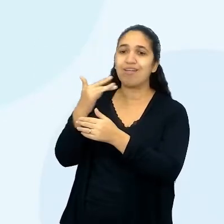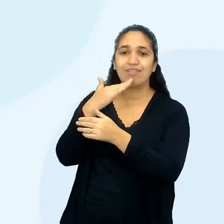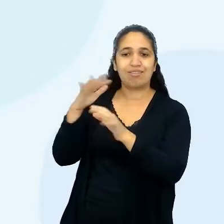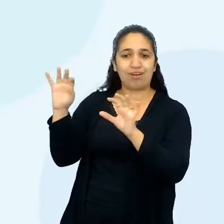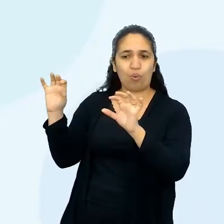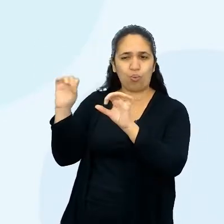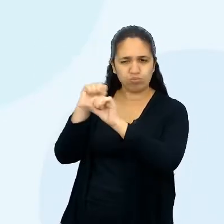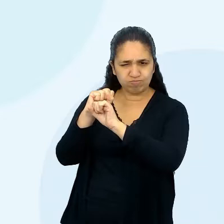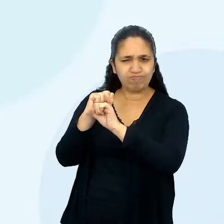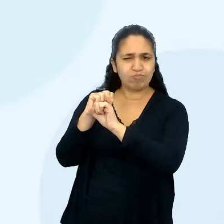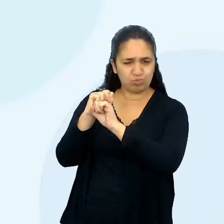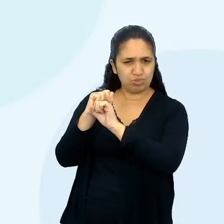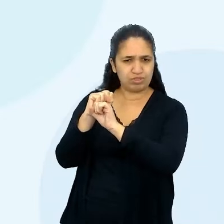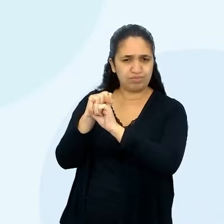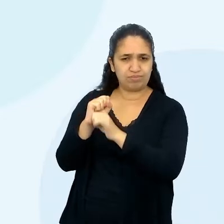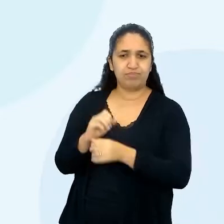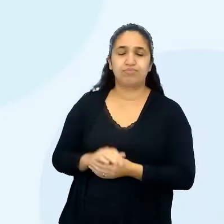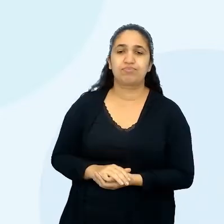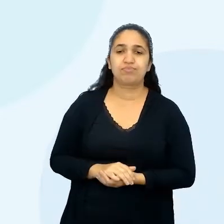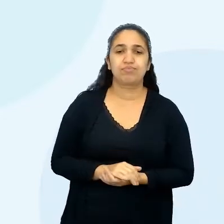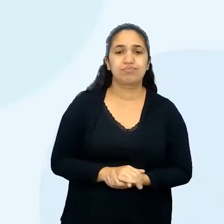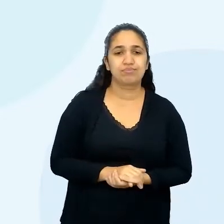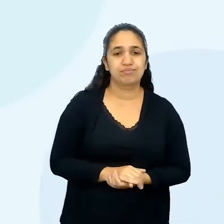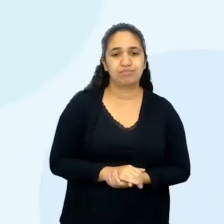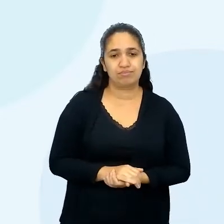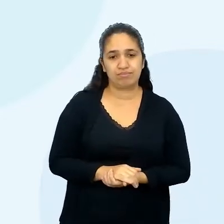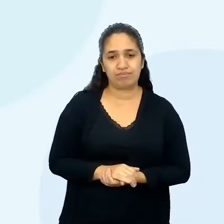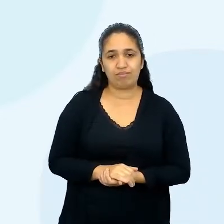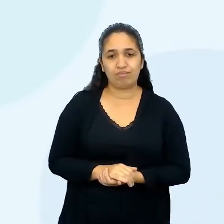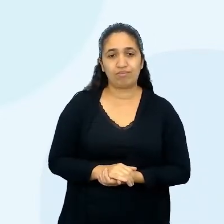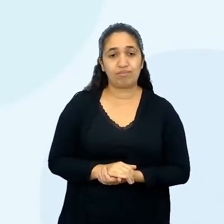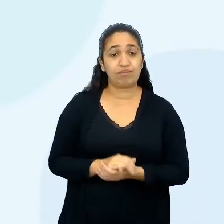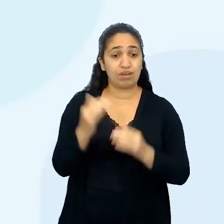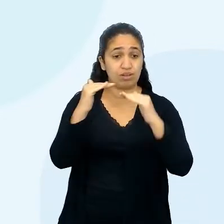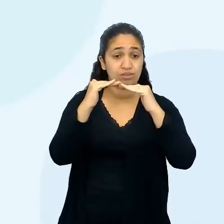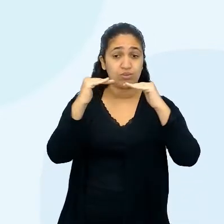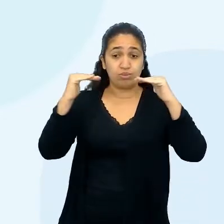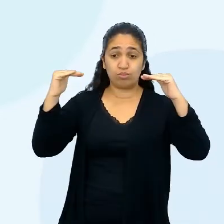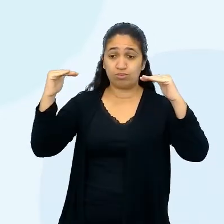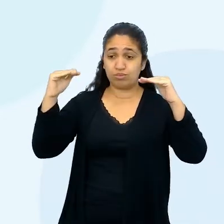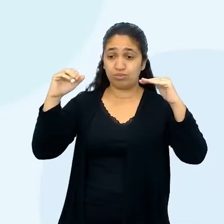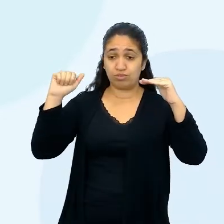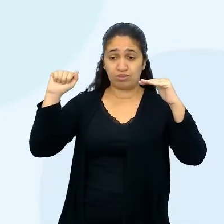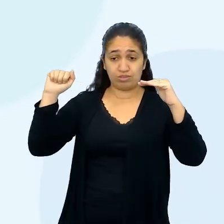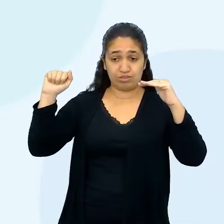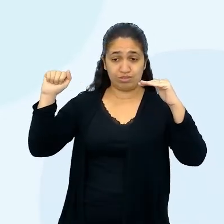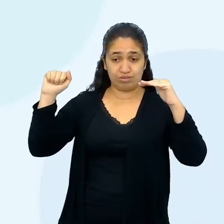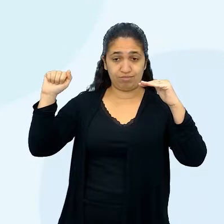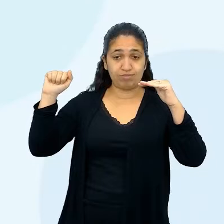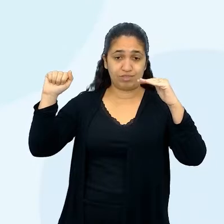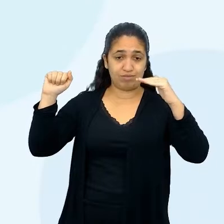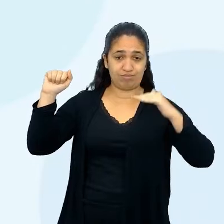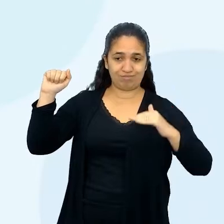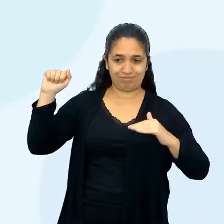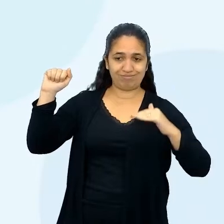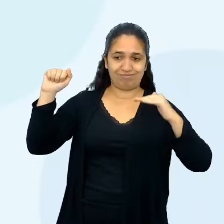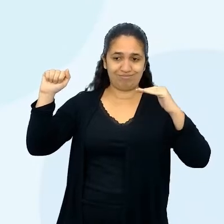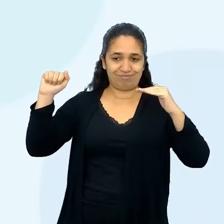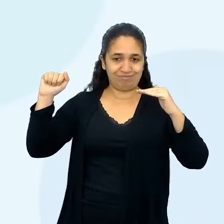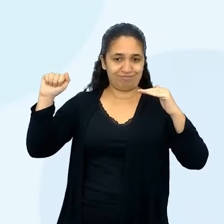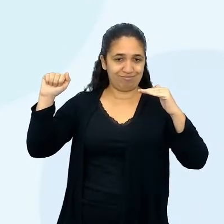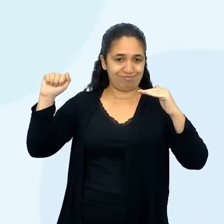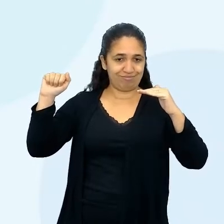escura, como a gente observa aí na imagem. Né. Já o horizonte A, né, que é logo abaixo do horizonte